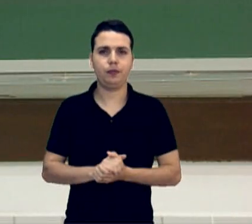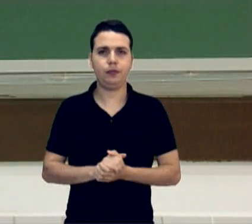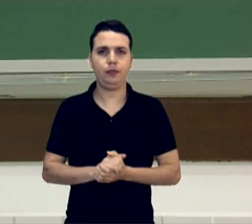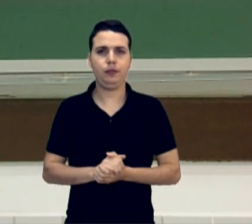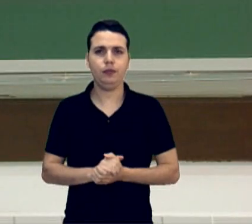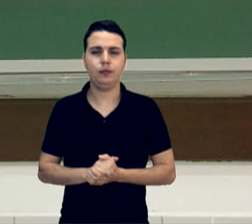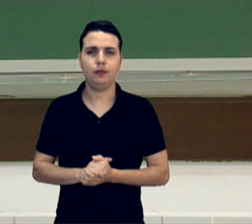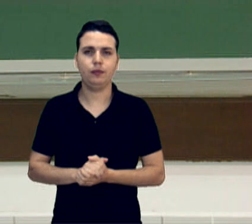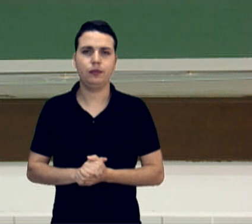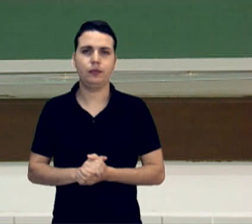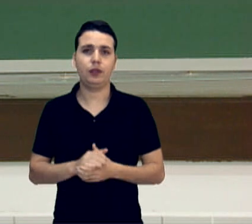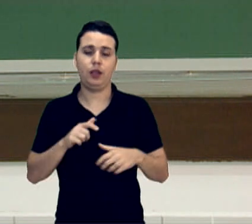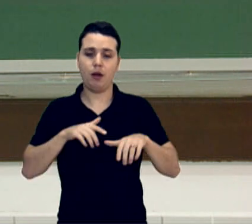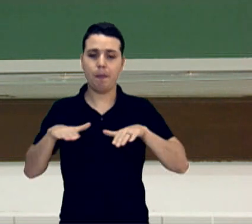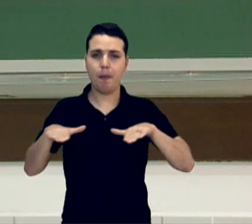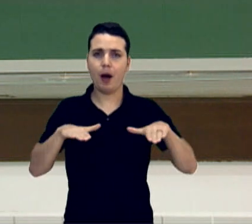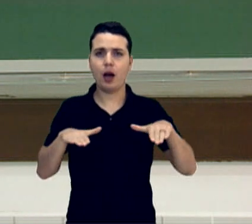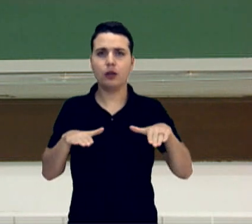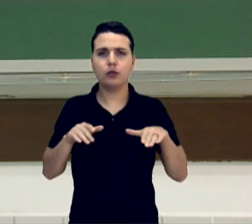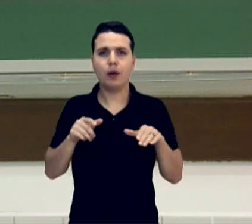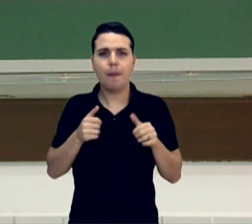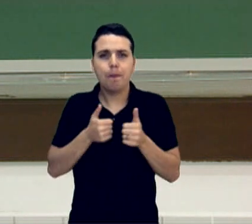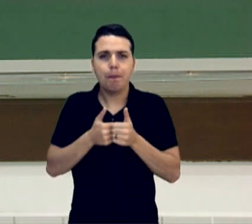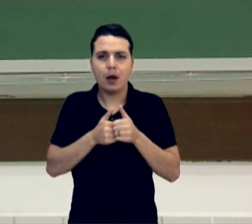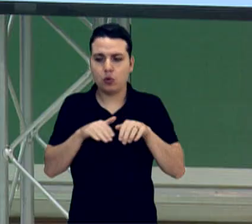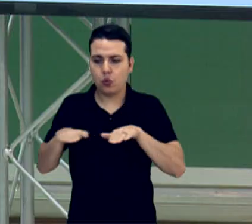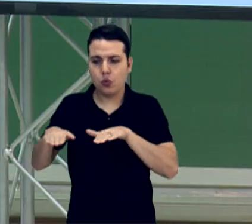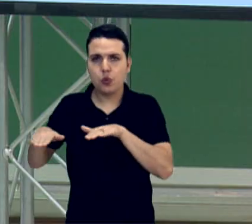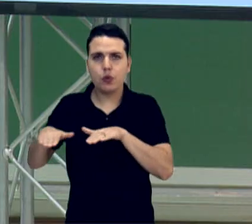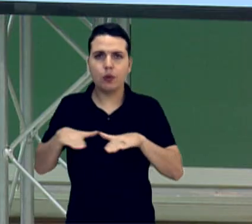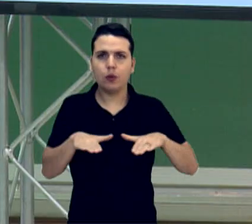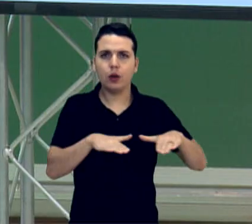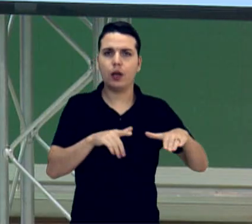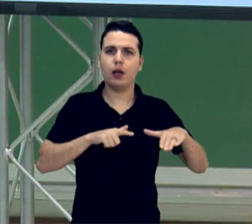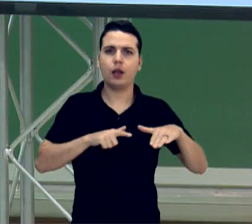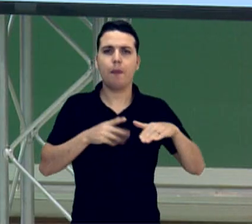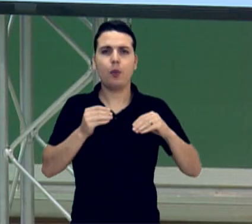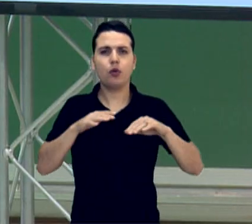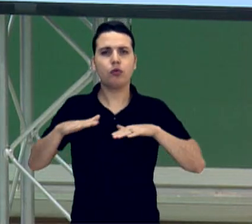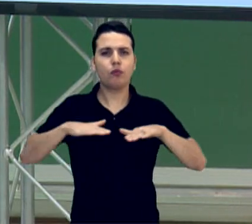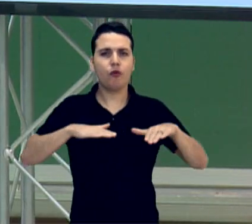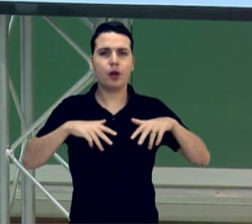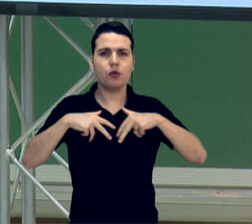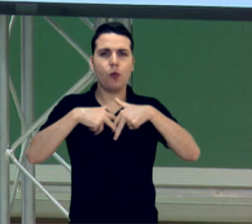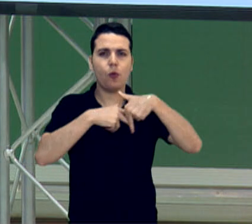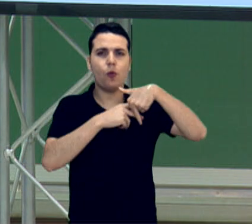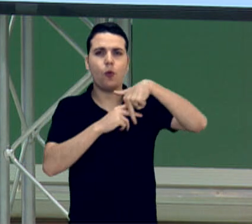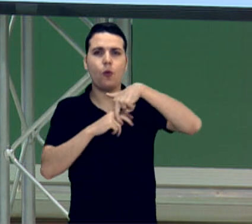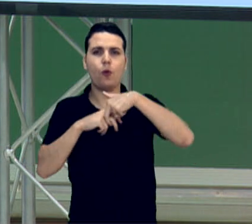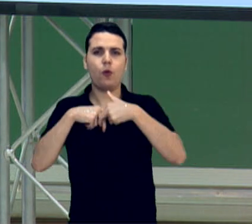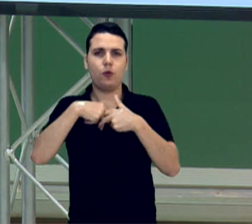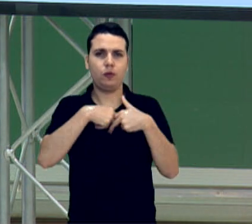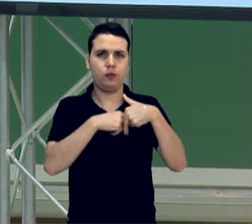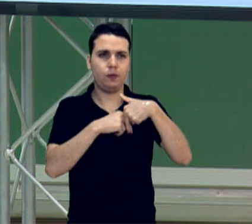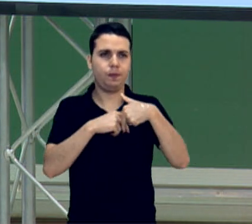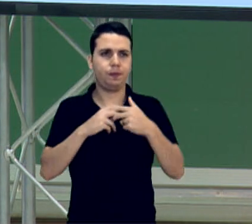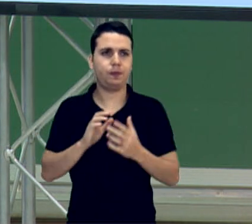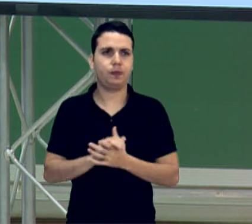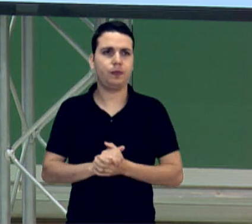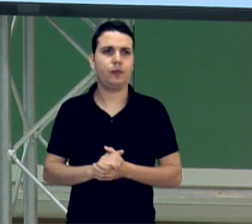miúdos, né, curtinhos, muito deslocamento, muita sensualidade, que também está sendo